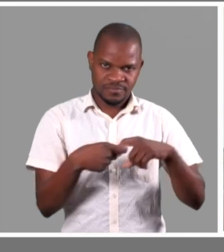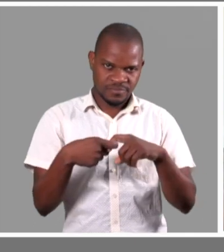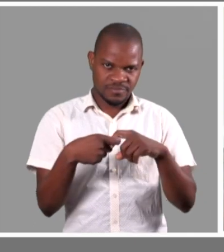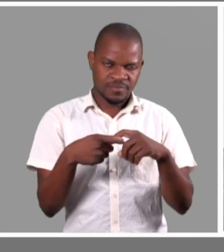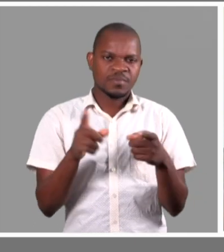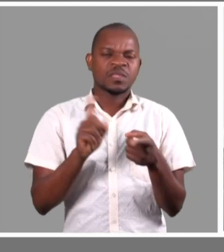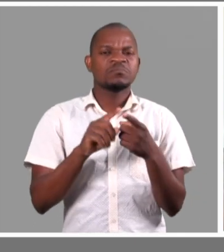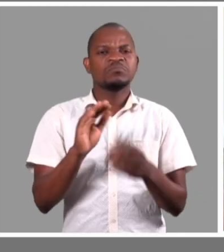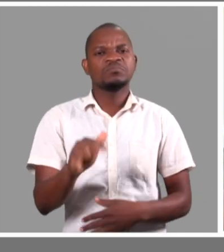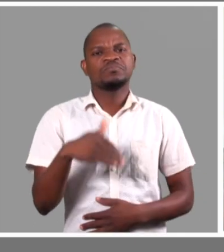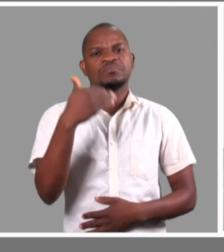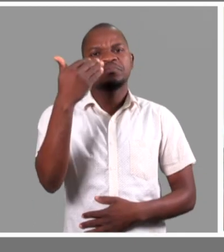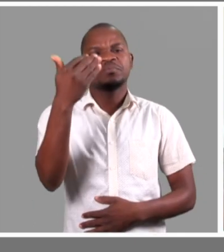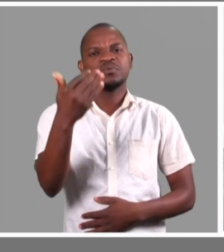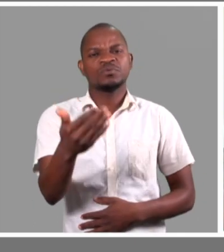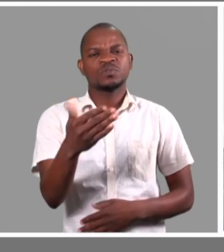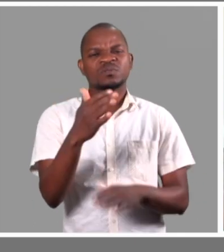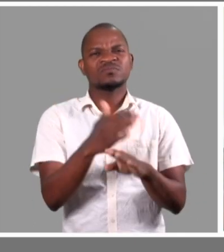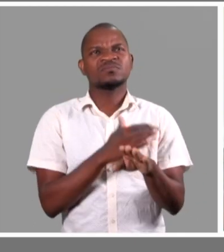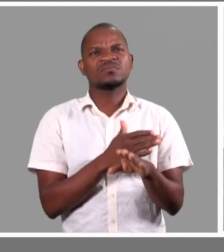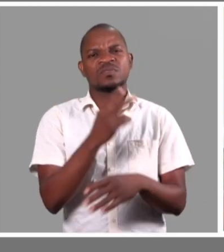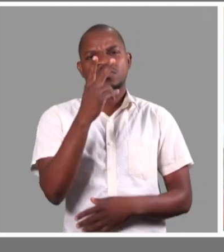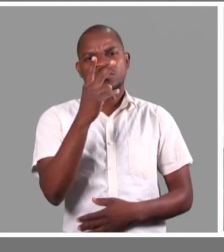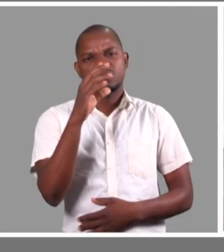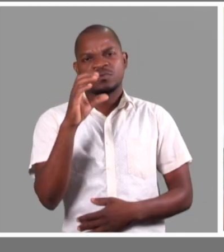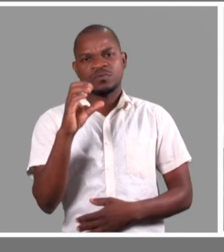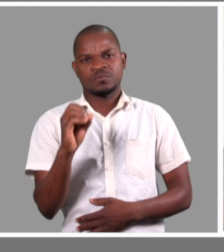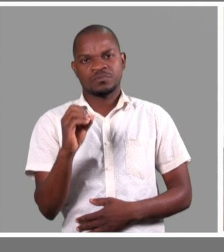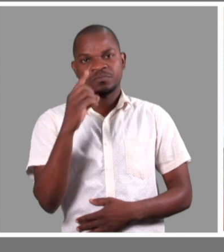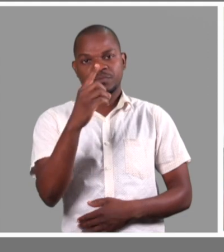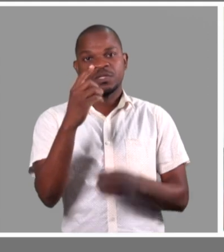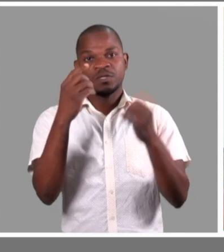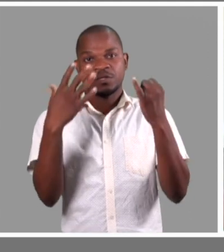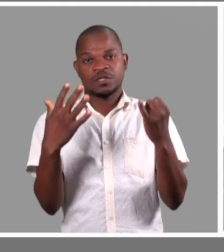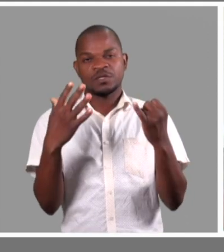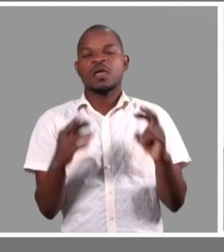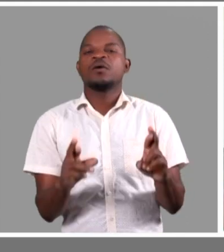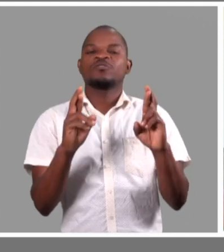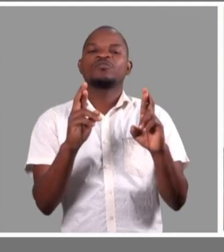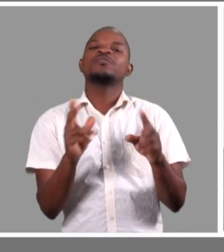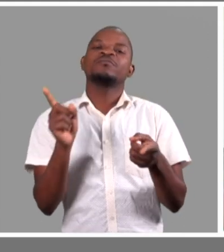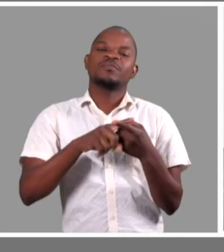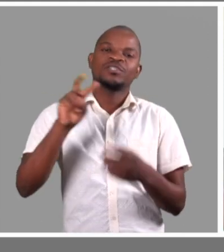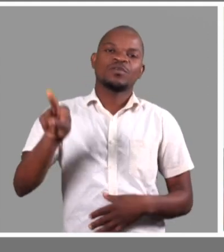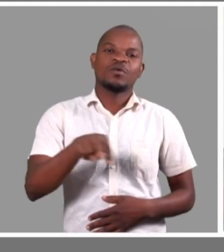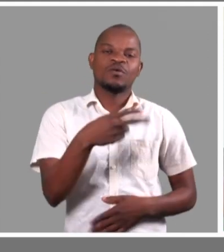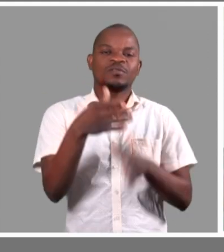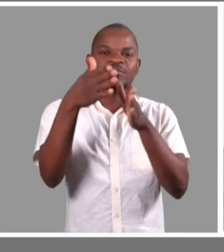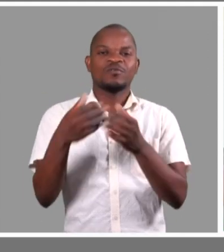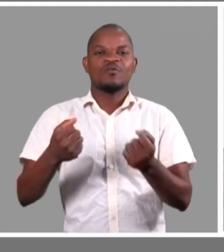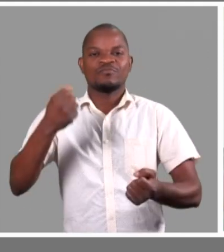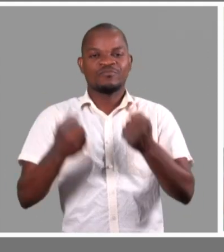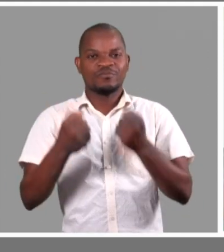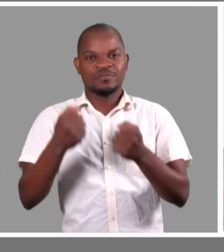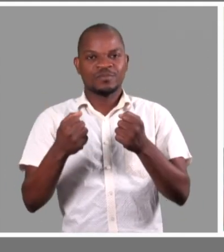família, depois disso, em 2016, conheci